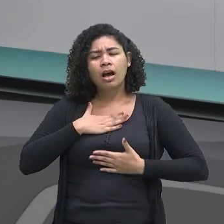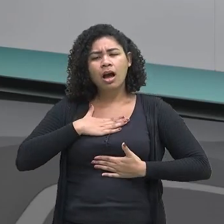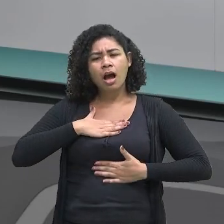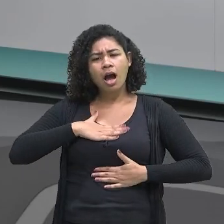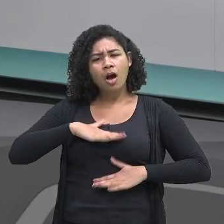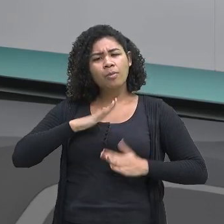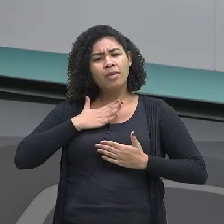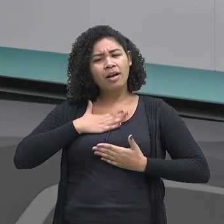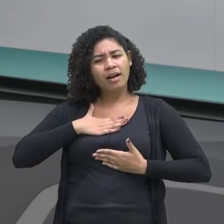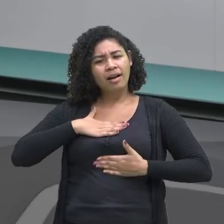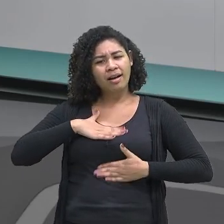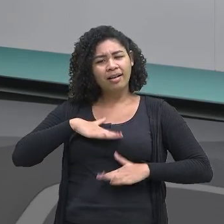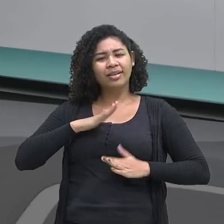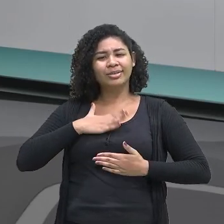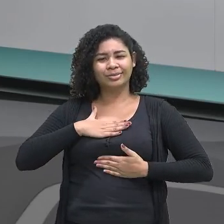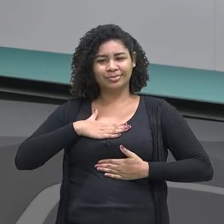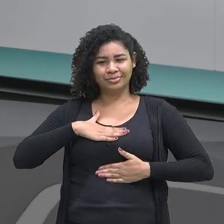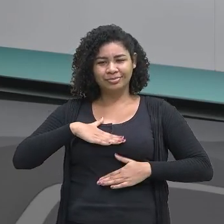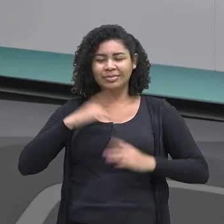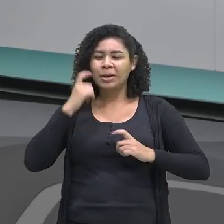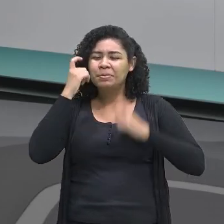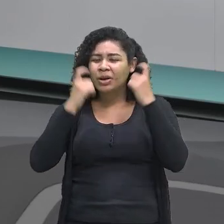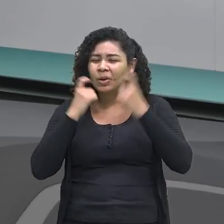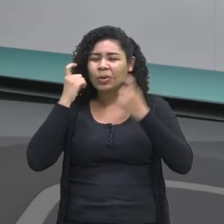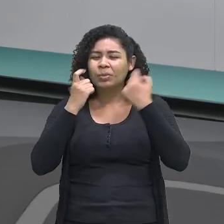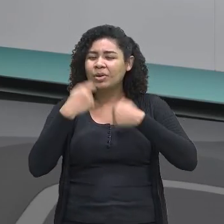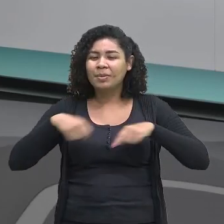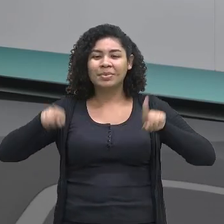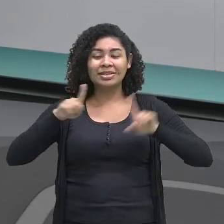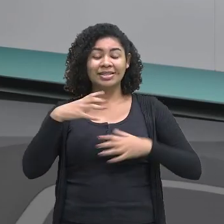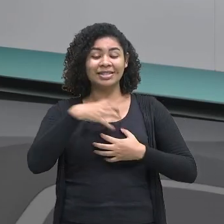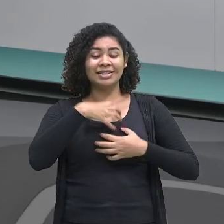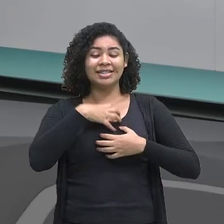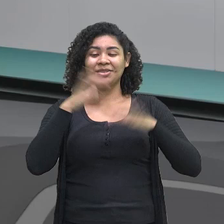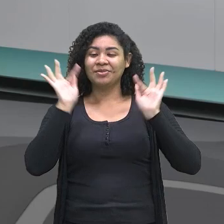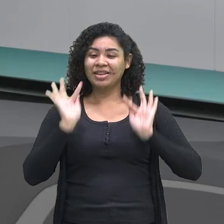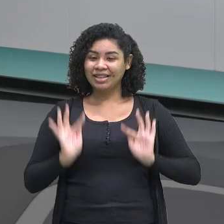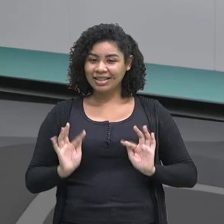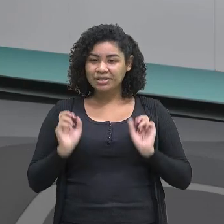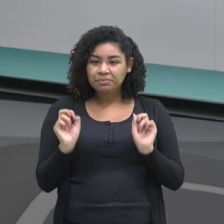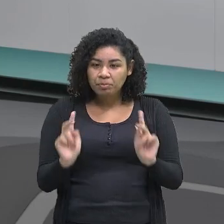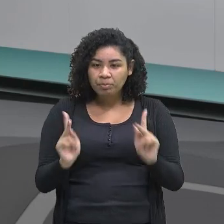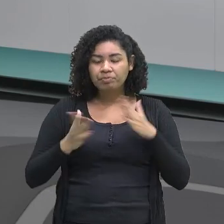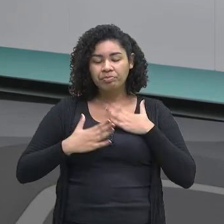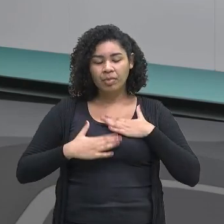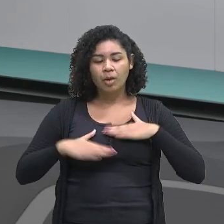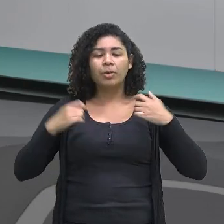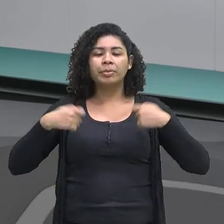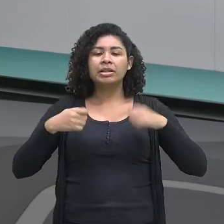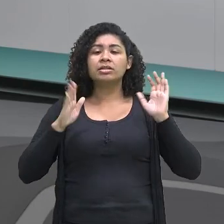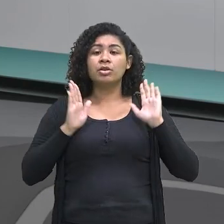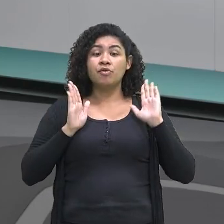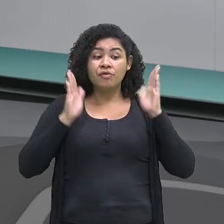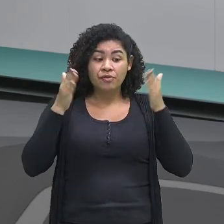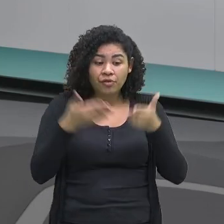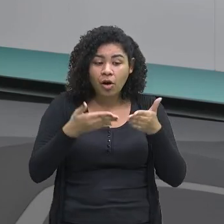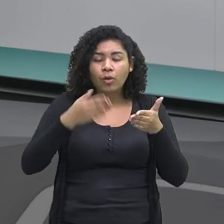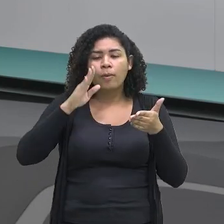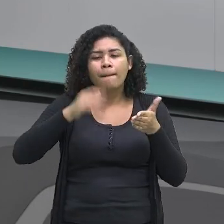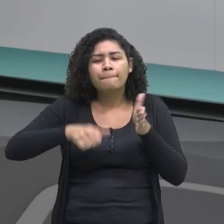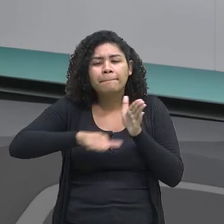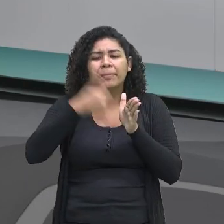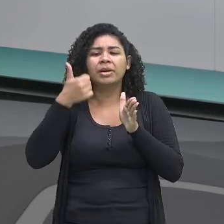don't worry, be happy, não se preocupe, seja feliz. Você precisa se concentrar primeiro